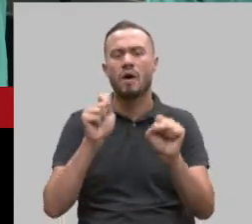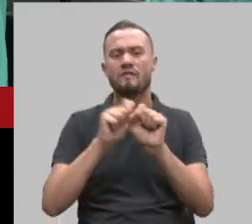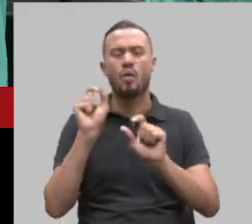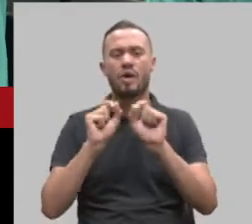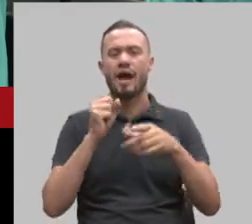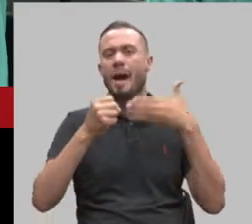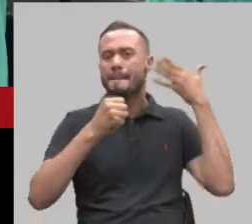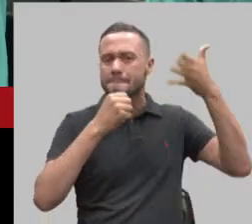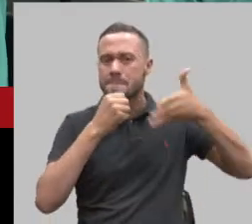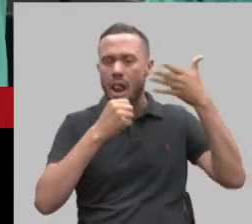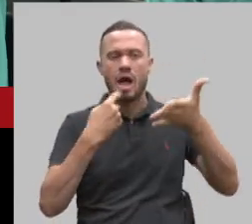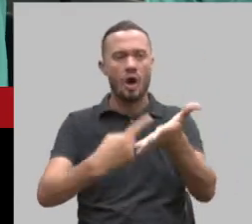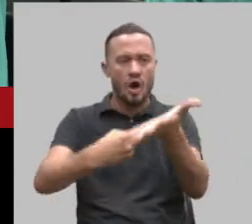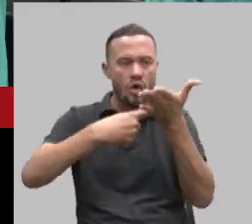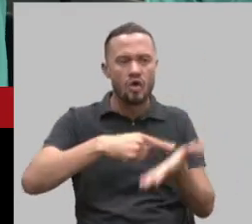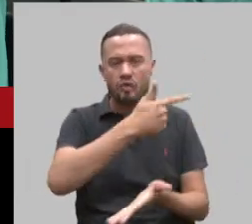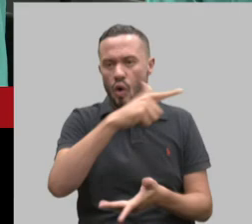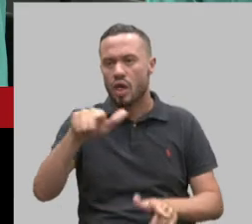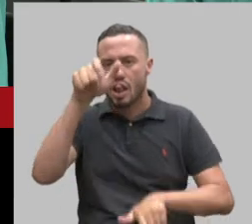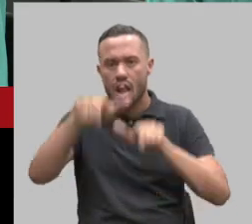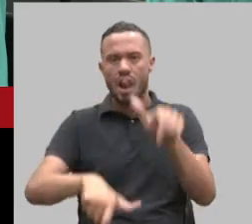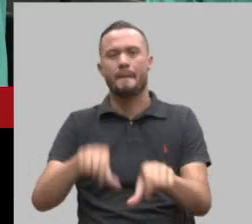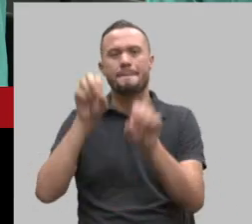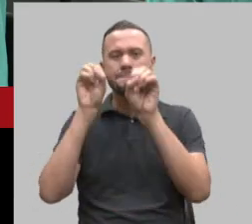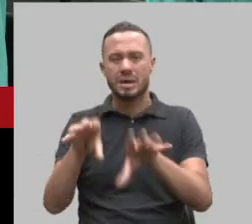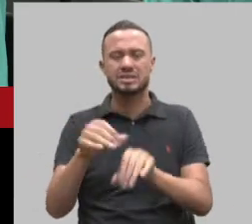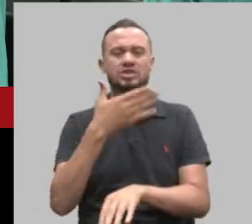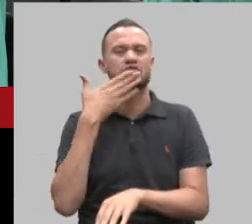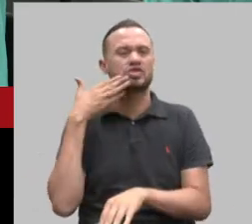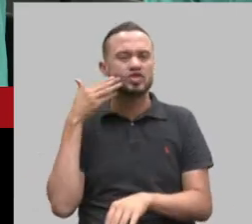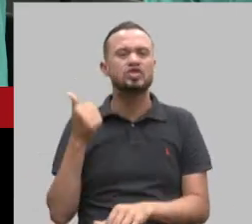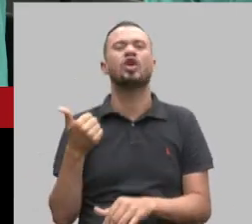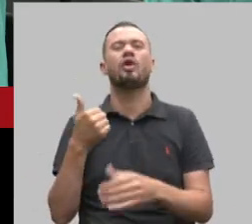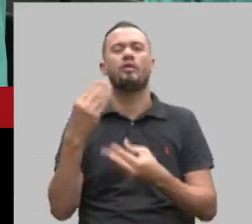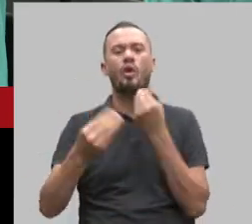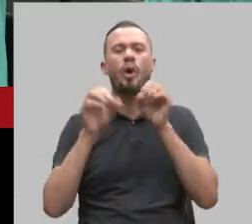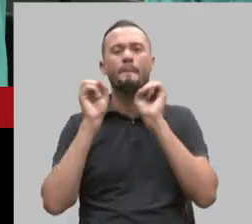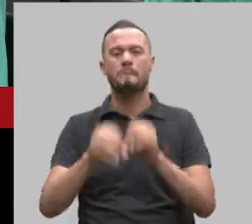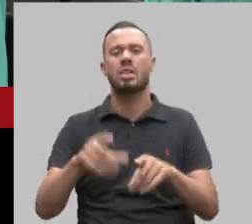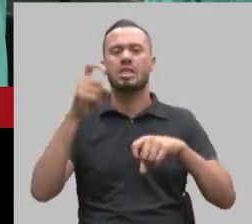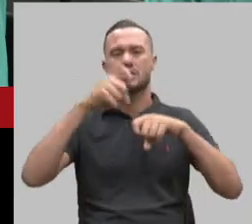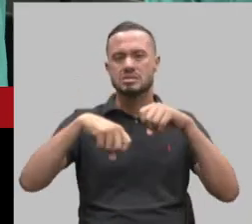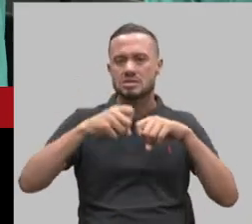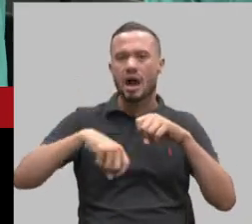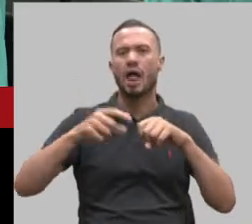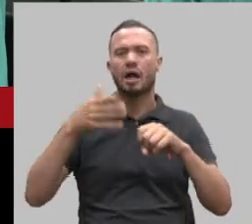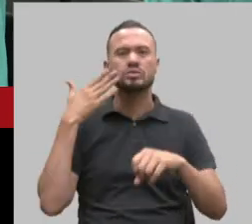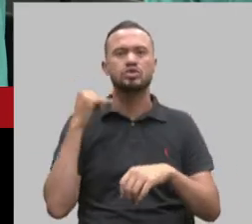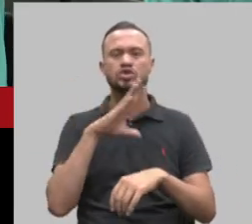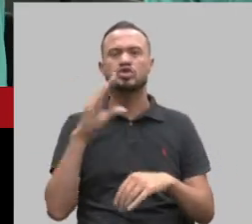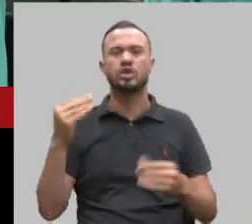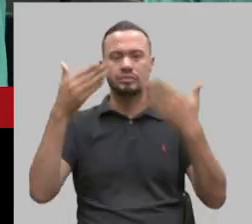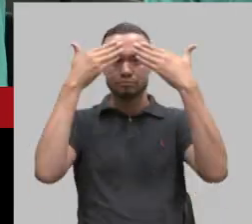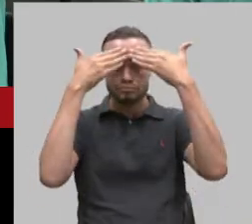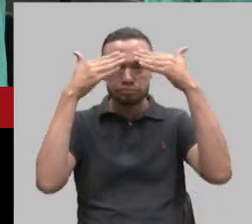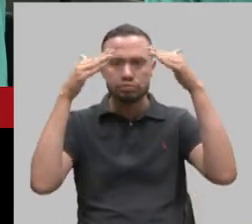terceirizadas para orientarem os Jovem sobre educação sexual para que os jovens fiquem com as